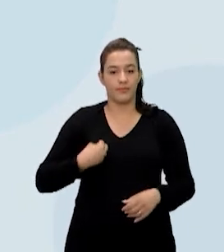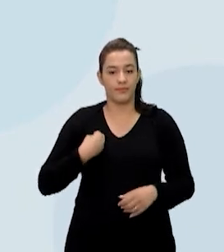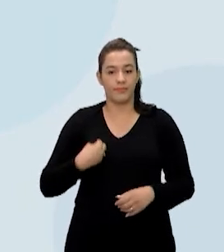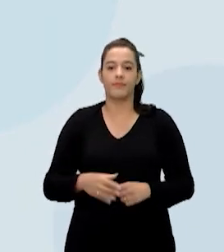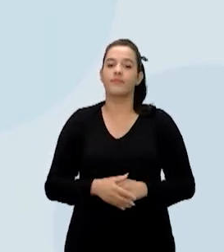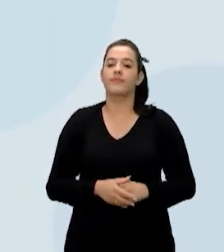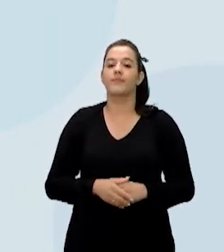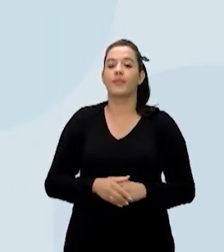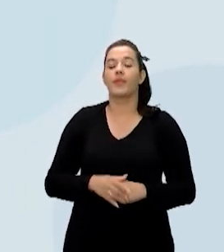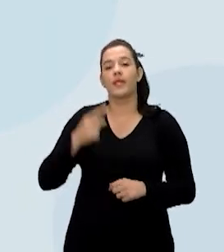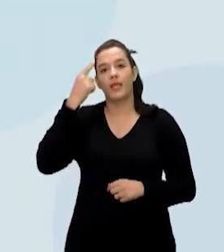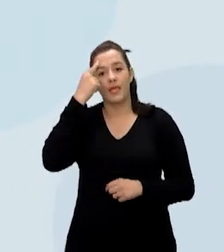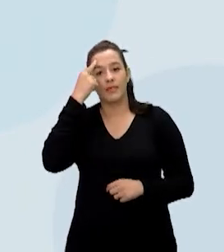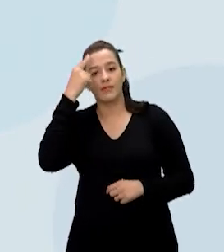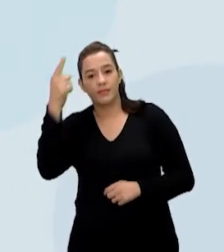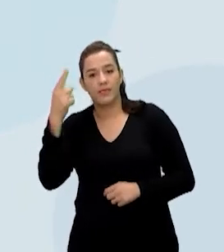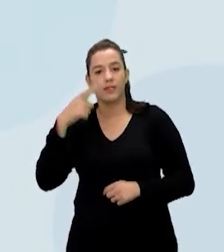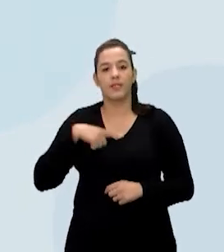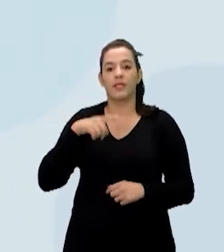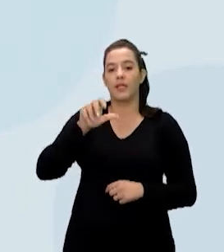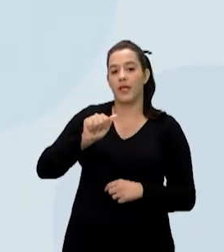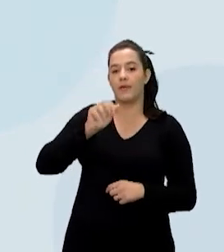Eu tenho a teoria da